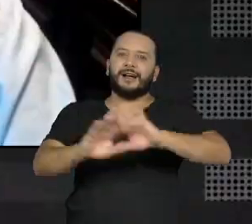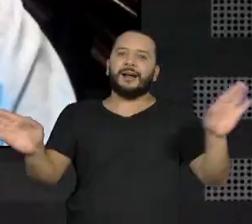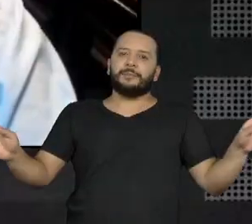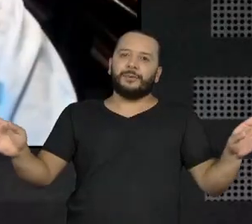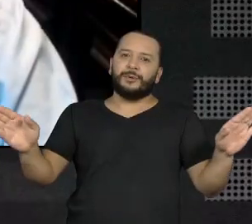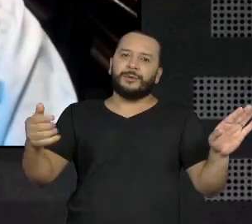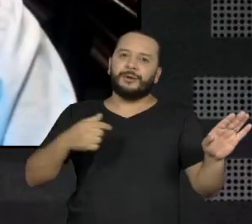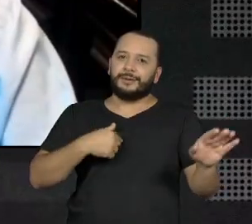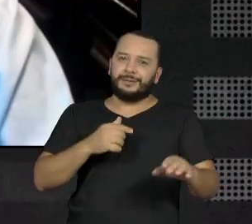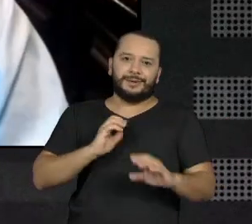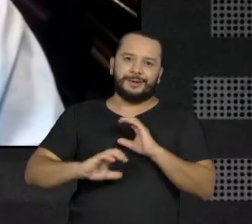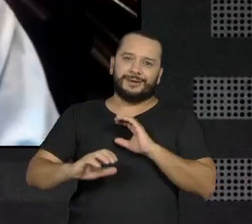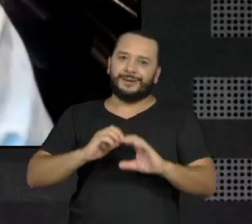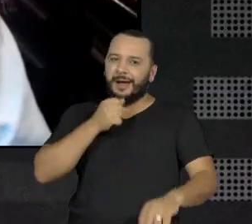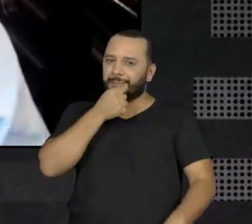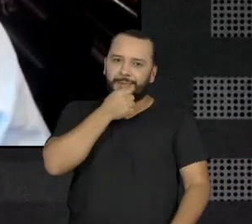cantor.